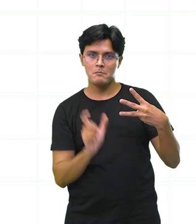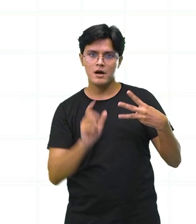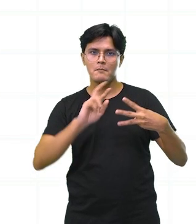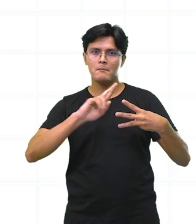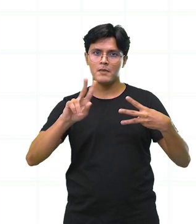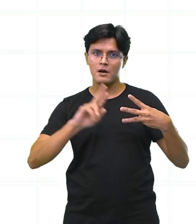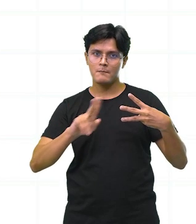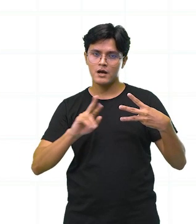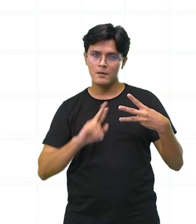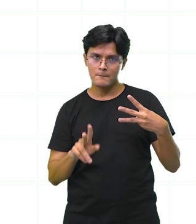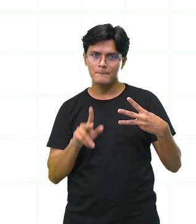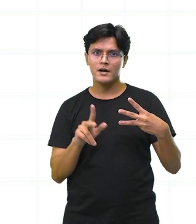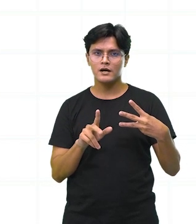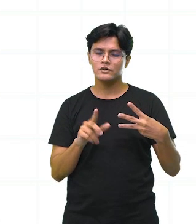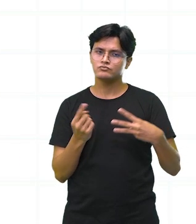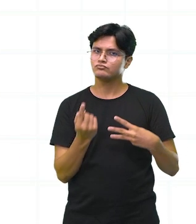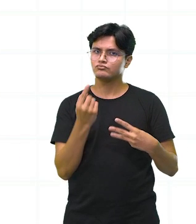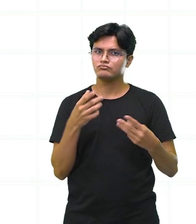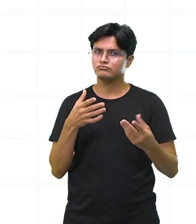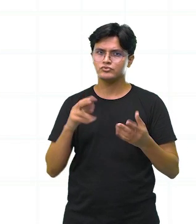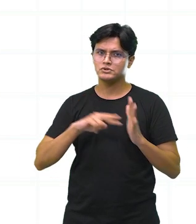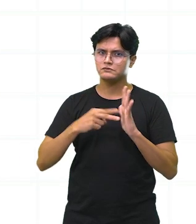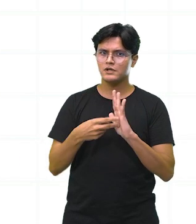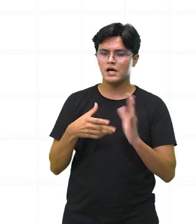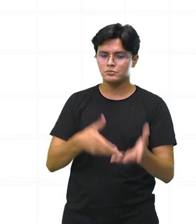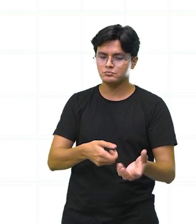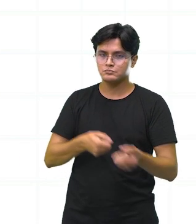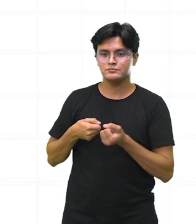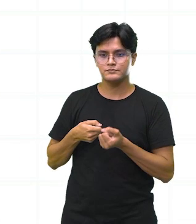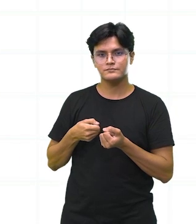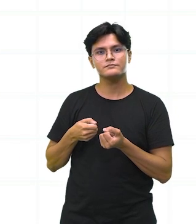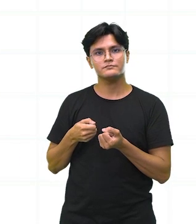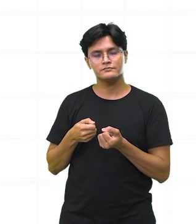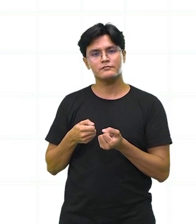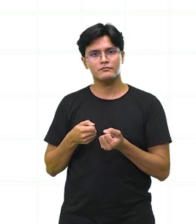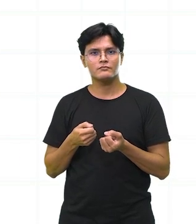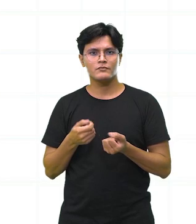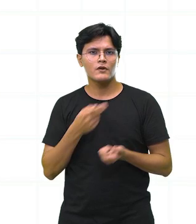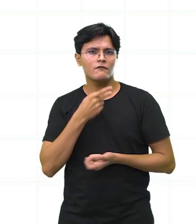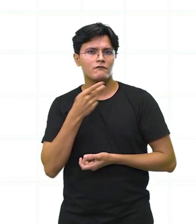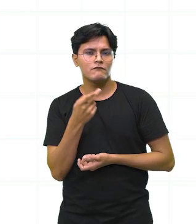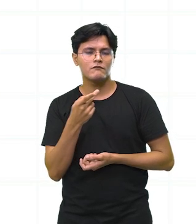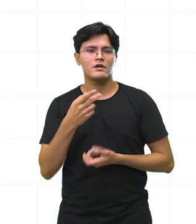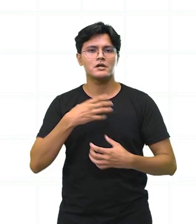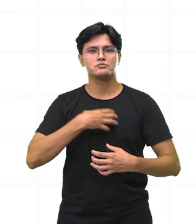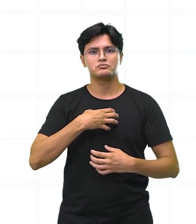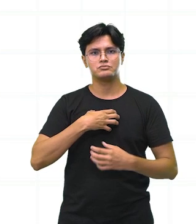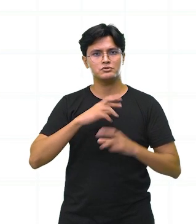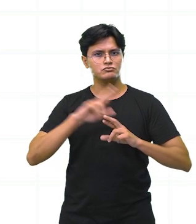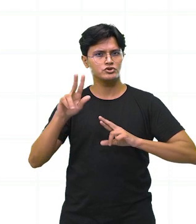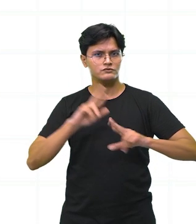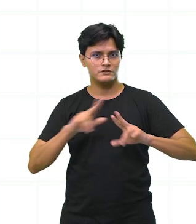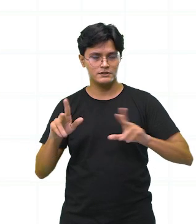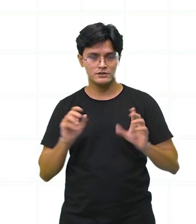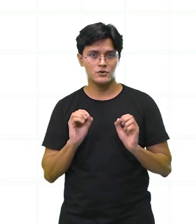tubérculo sendo chamado sendo pronunciado de formas diferentes ok pessoal então é um